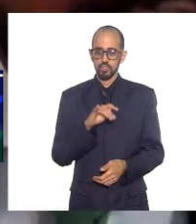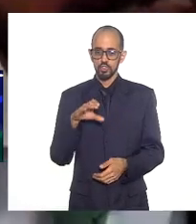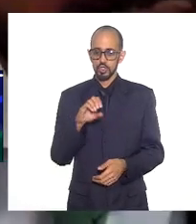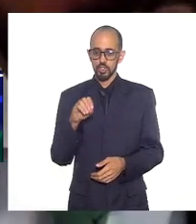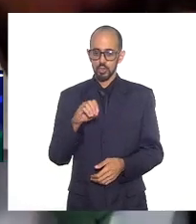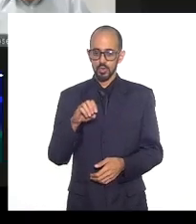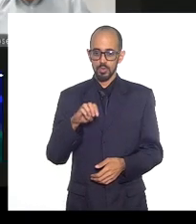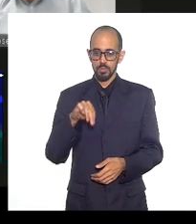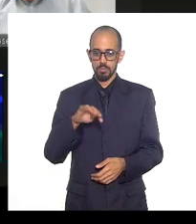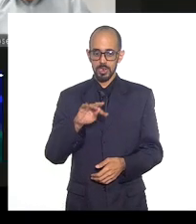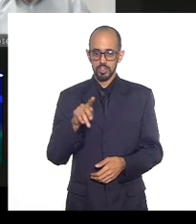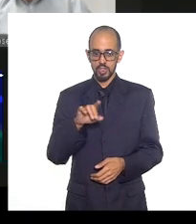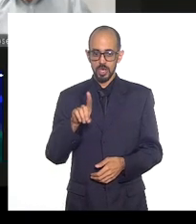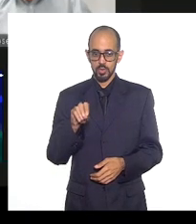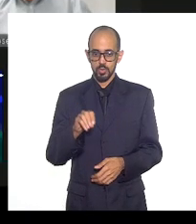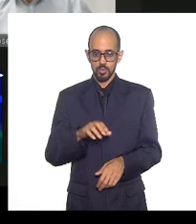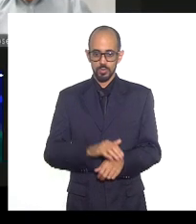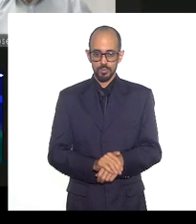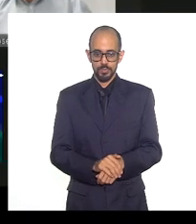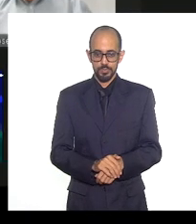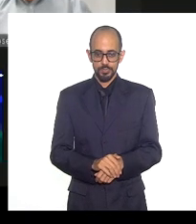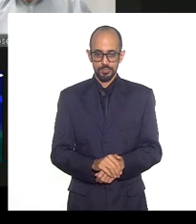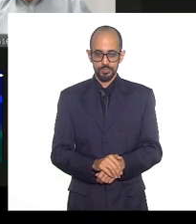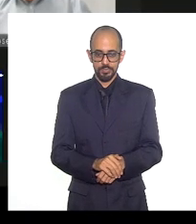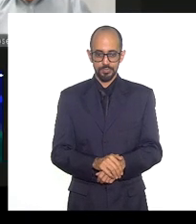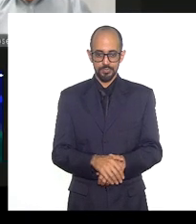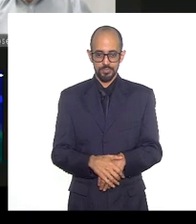provocado pela tia não, Ju, hein? Foi computado.